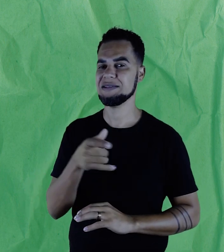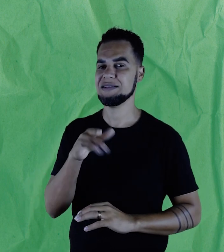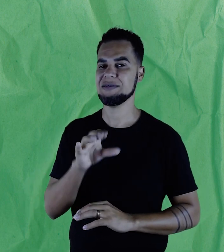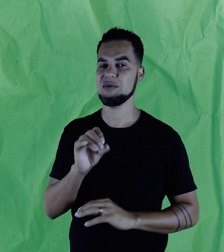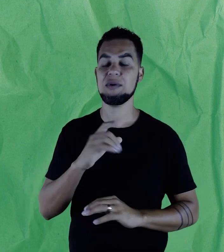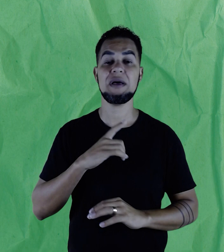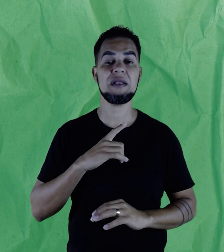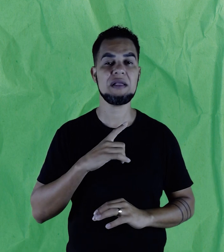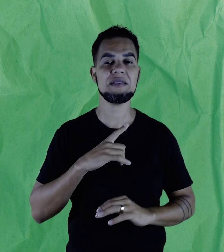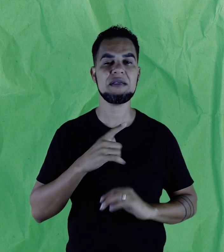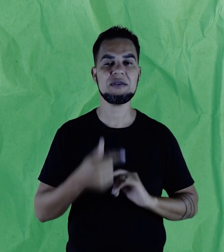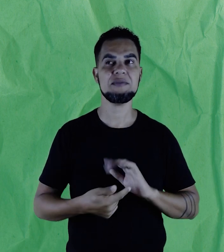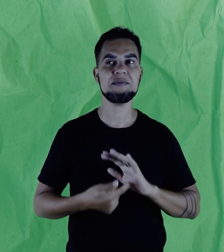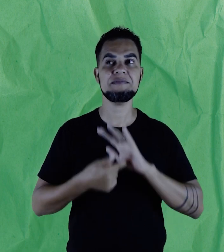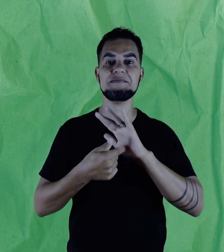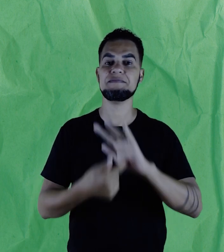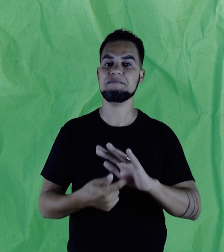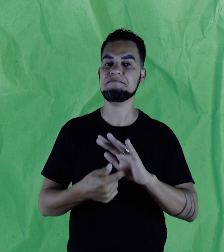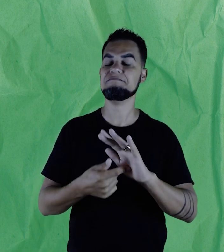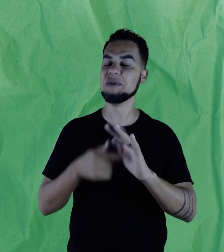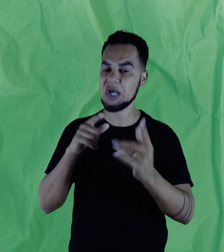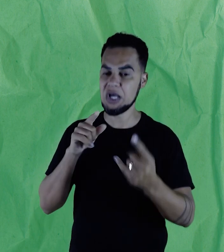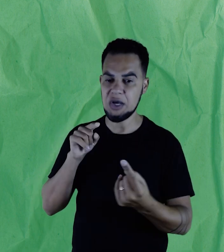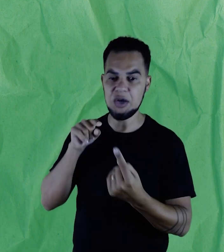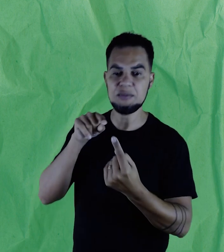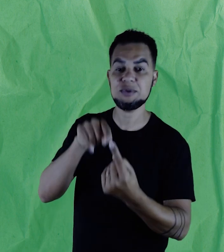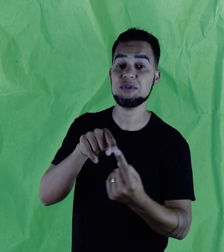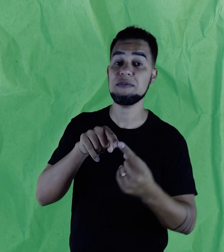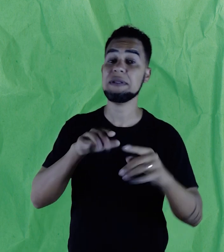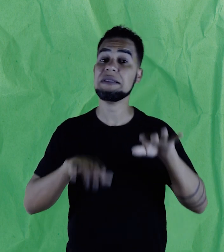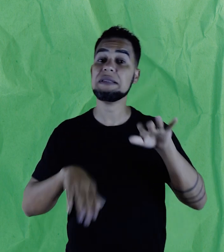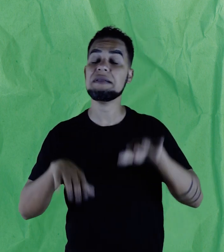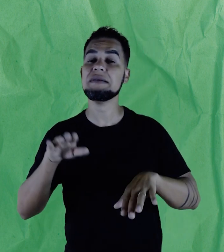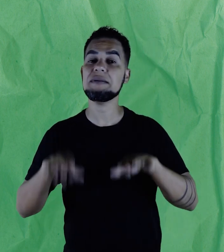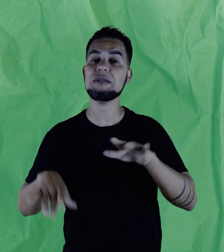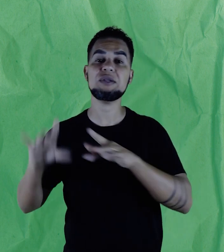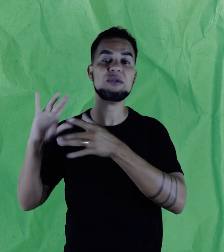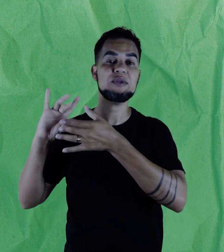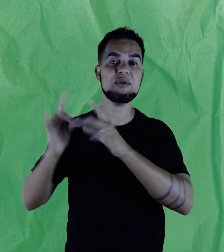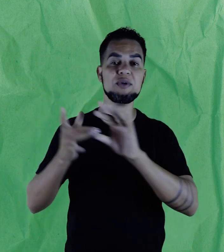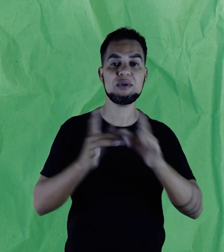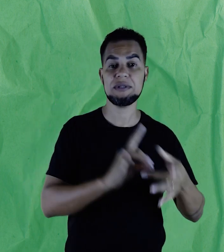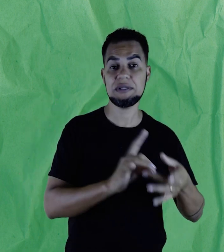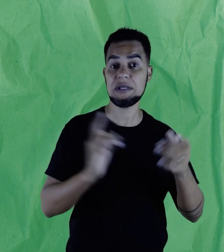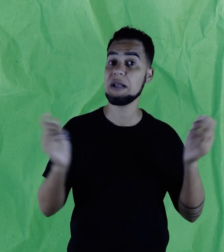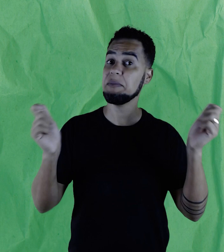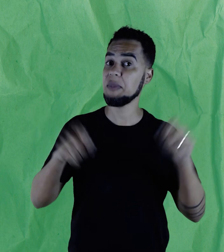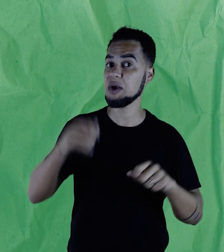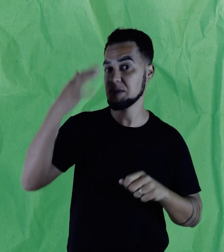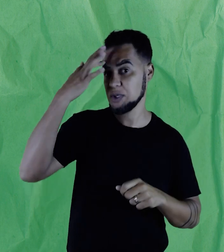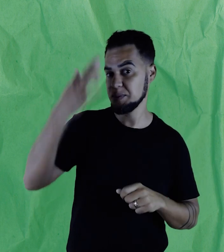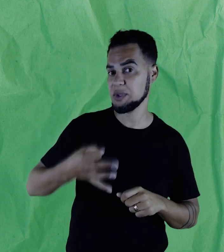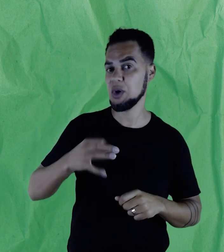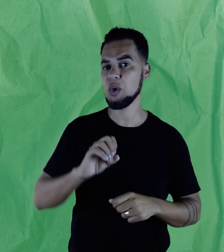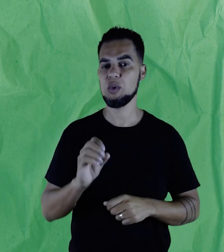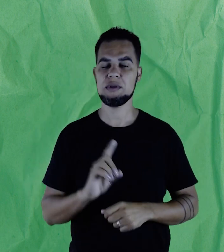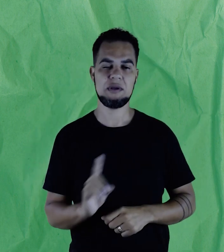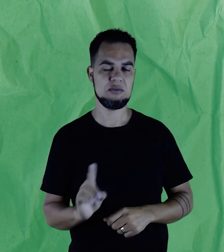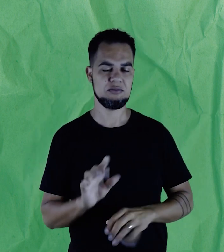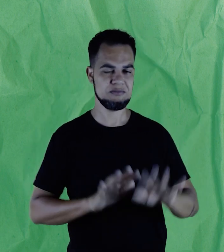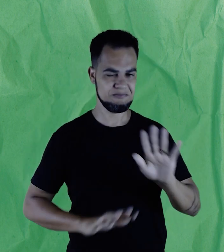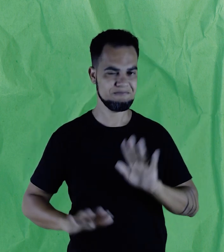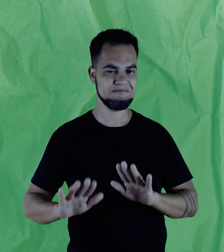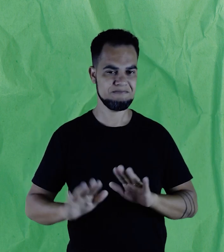uma expressividade intencional e dependendo do contexto ela pode ser ou não compreendida, tá? Então muito